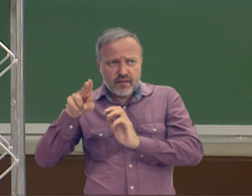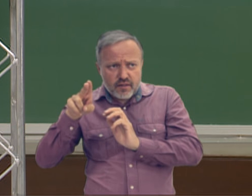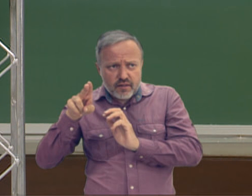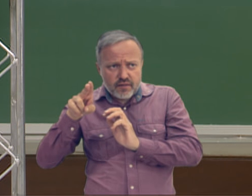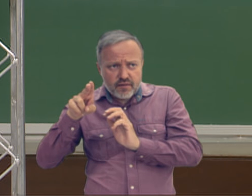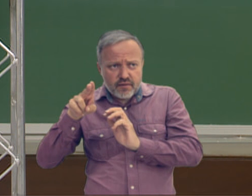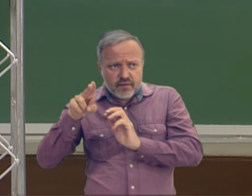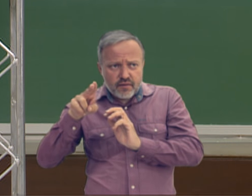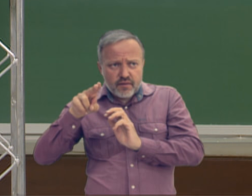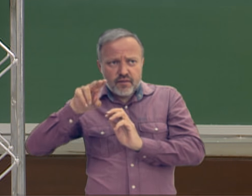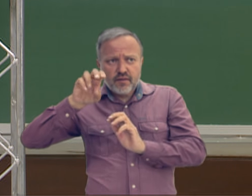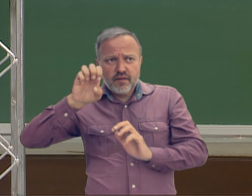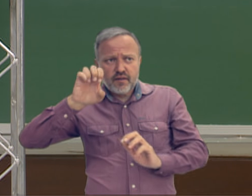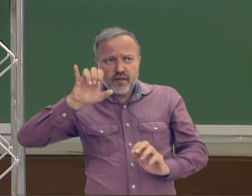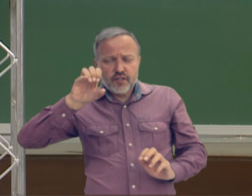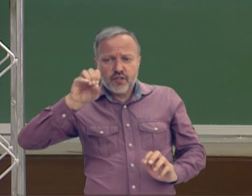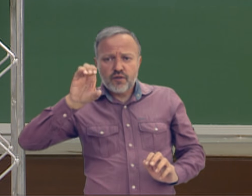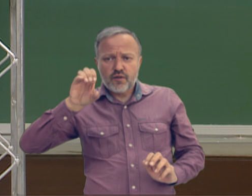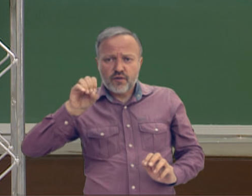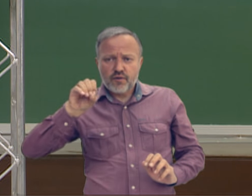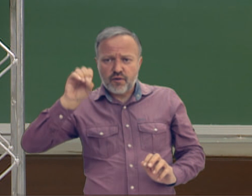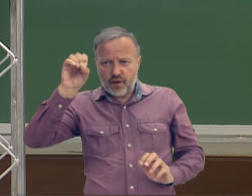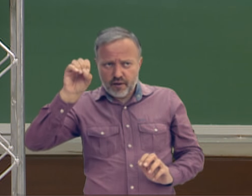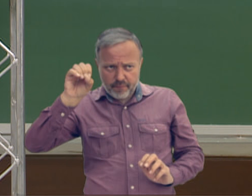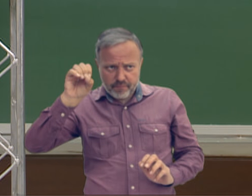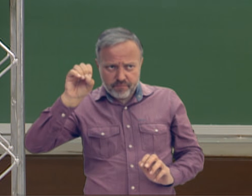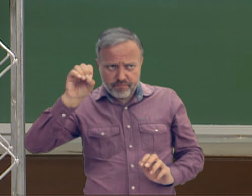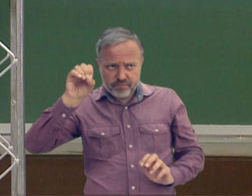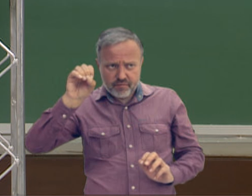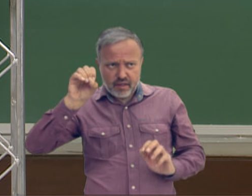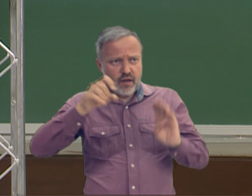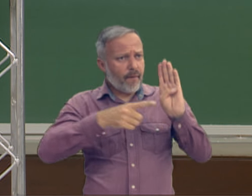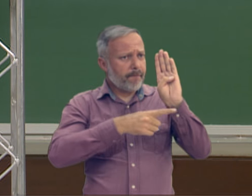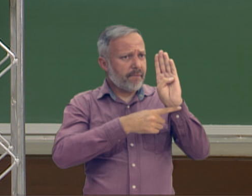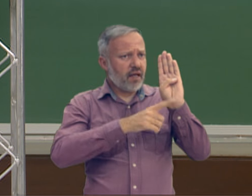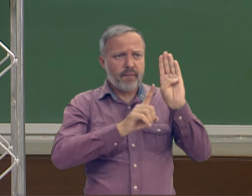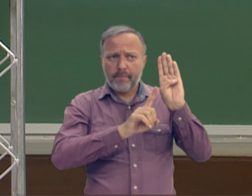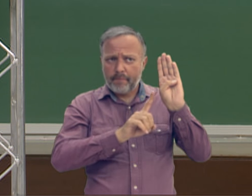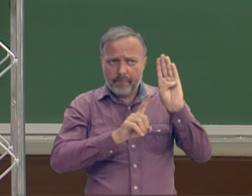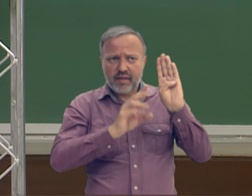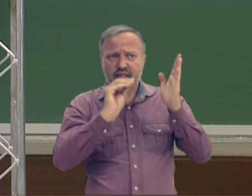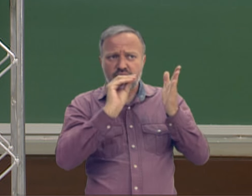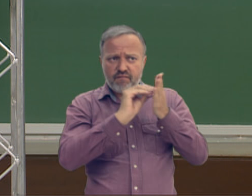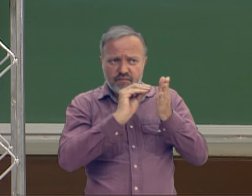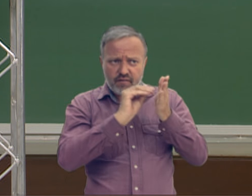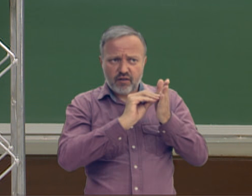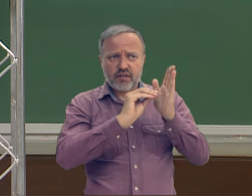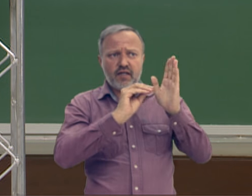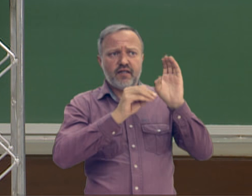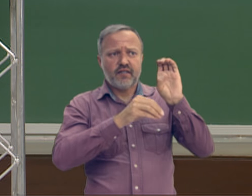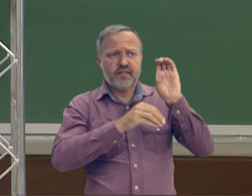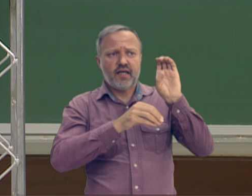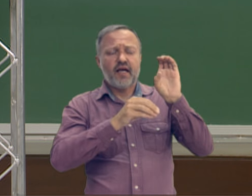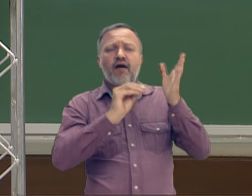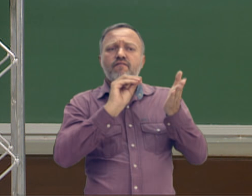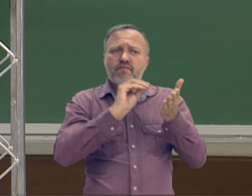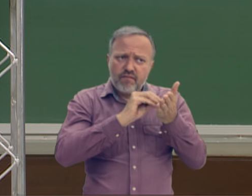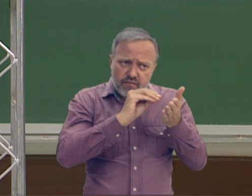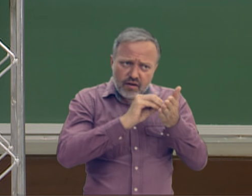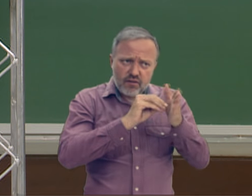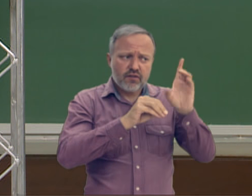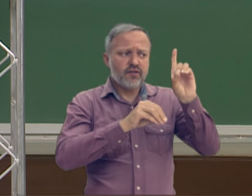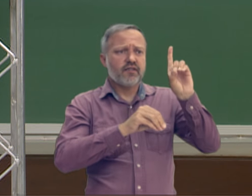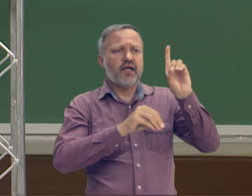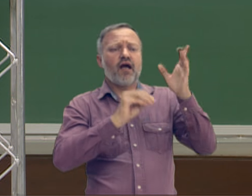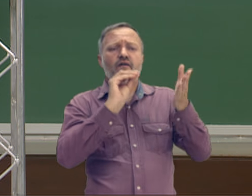outros sempre falta um ou tem um a mais. Obará, Ifá, Uduz, Egiocó, sempre está faltando um. Então, o completinho é a